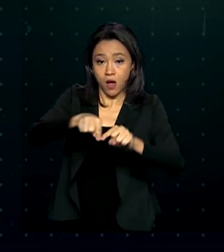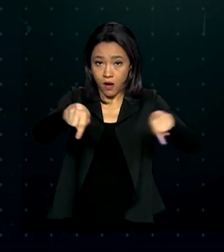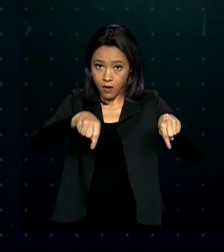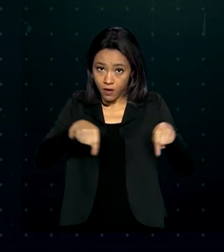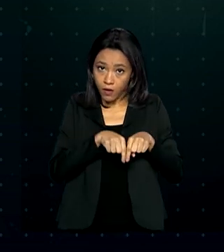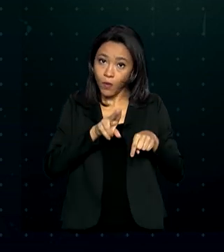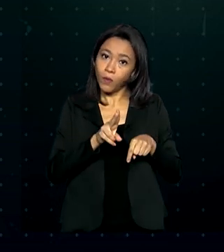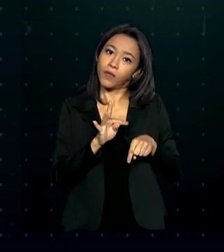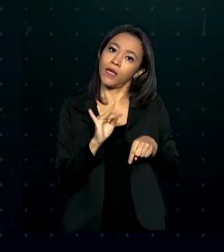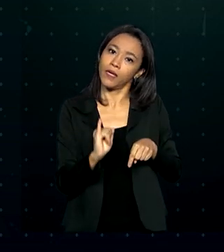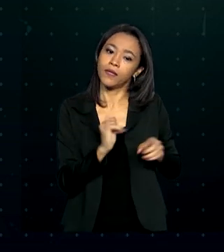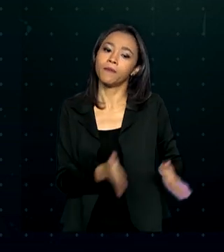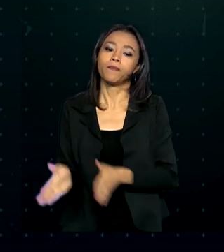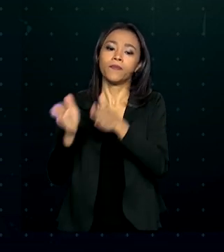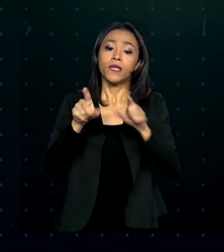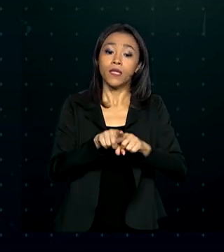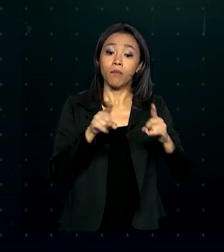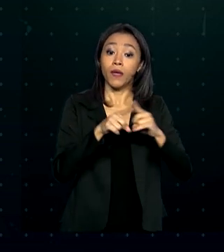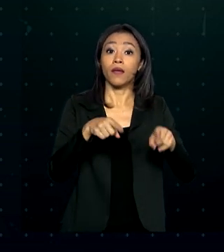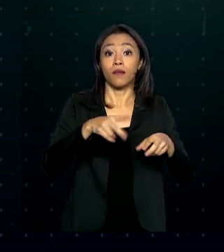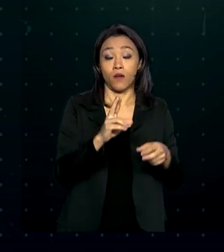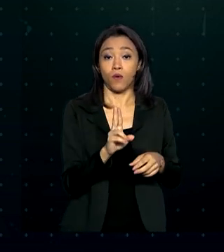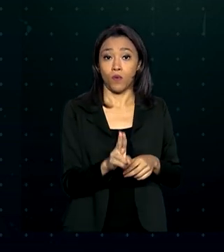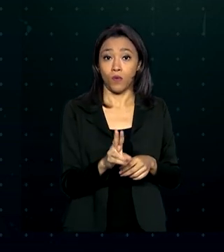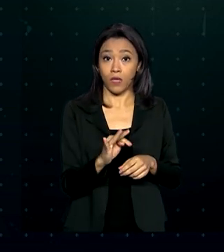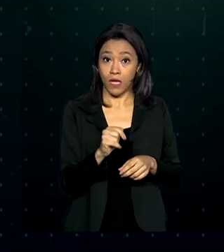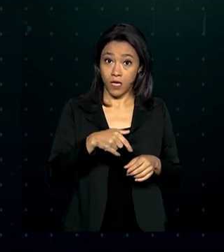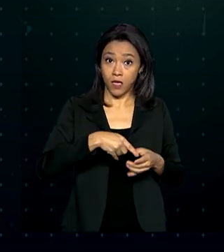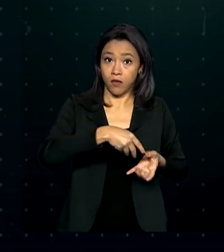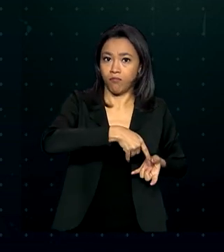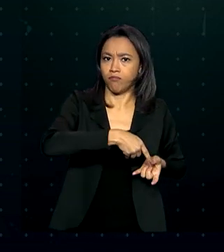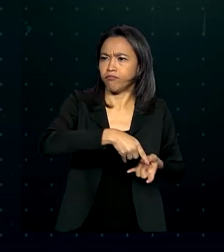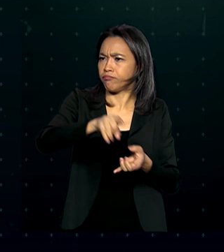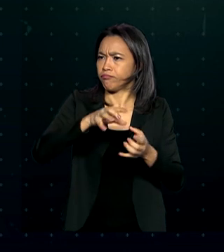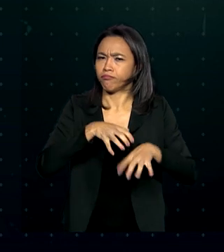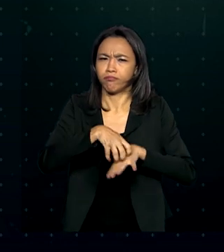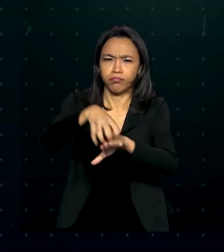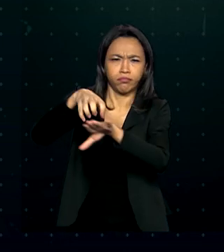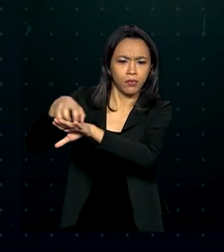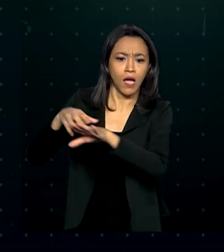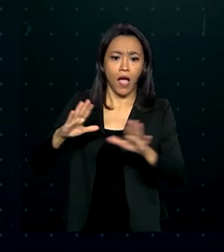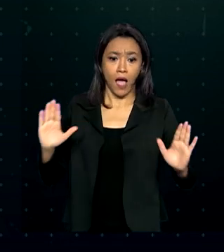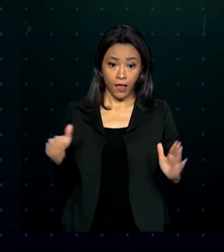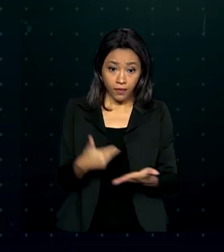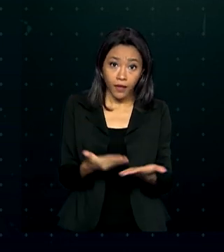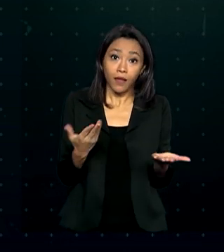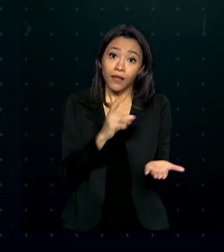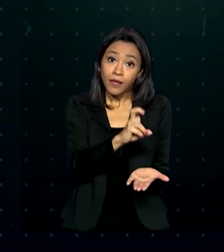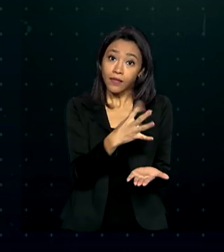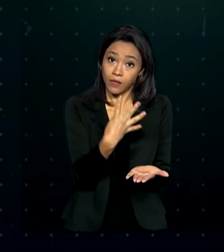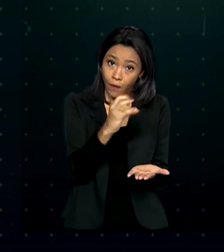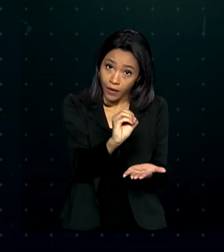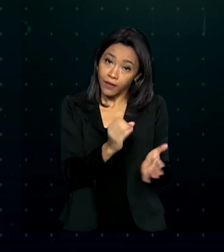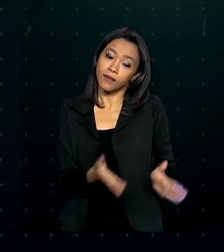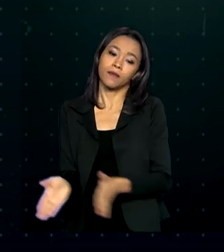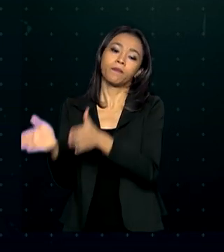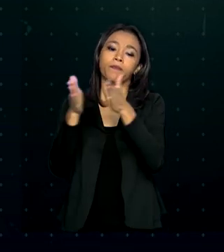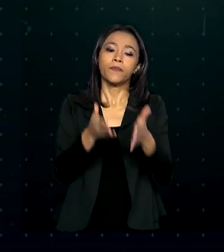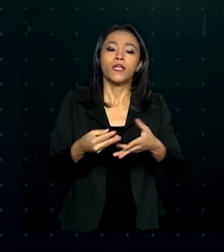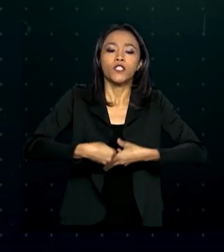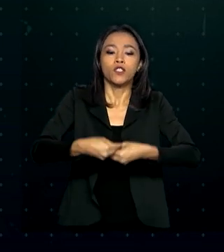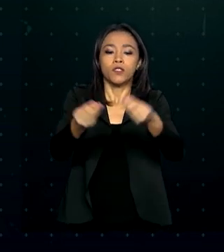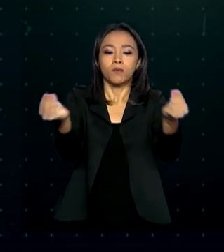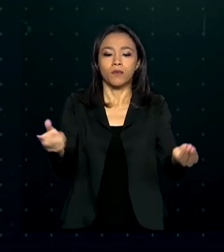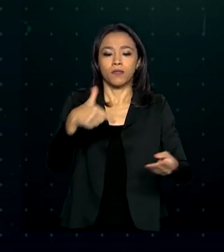Locação de leitos volantes de UTI, 540 até o momento. Distribuição de 79